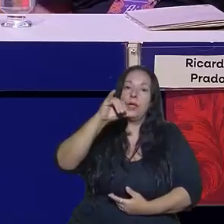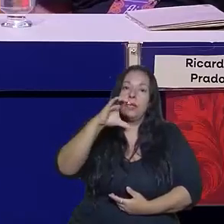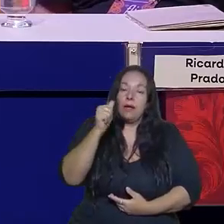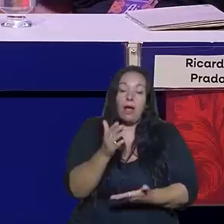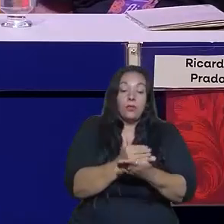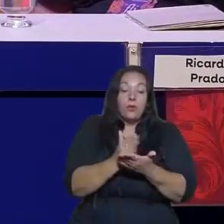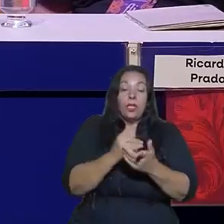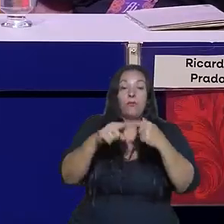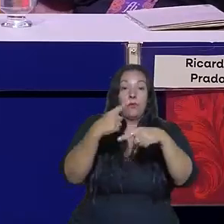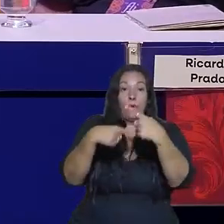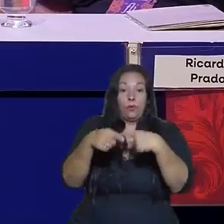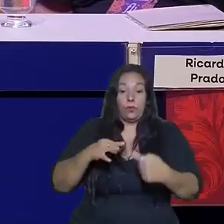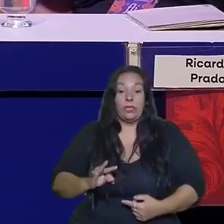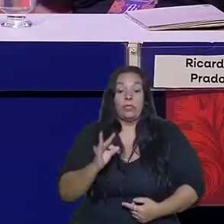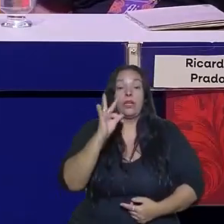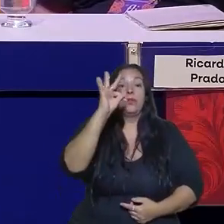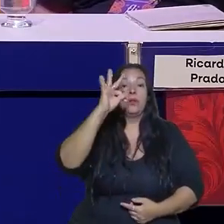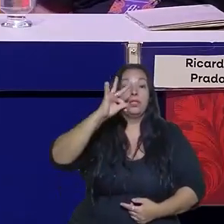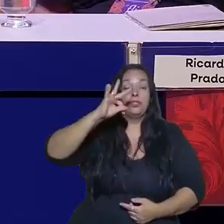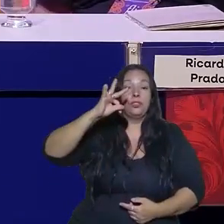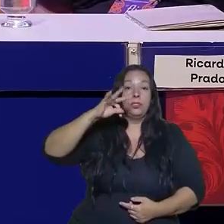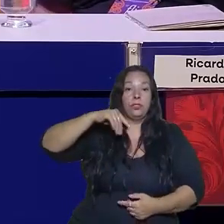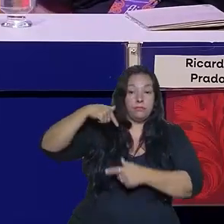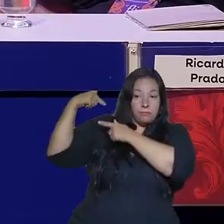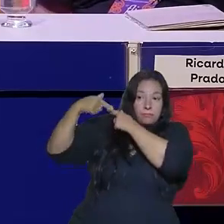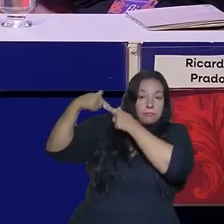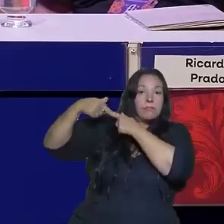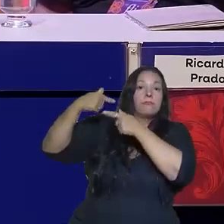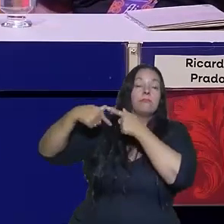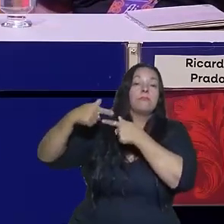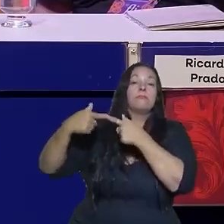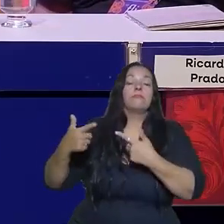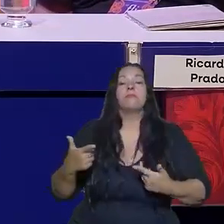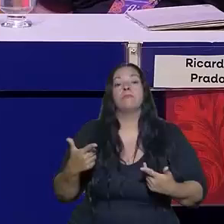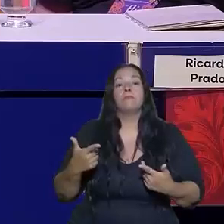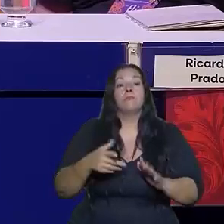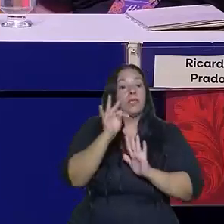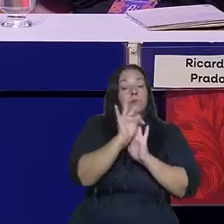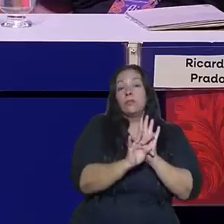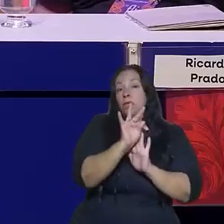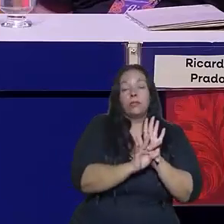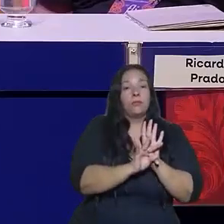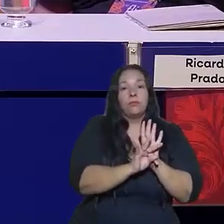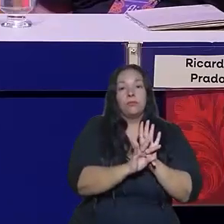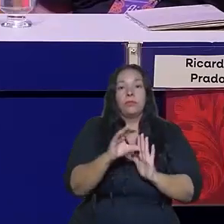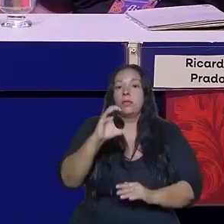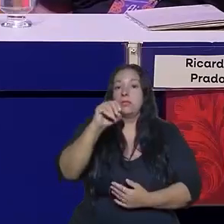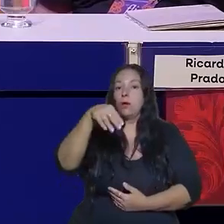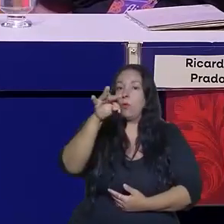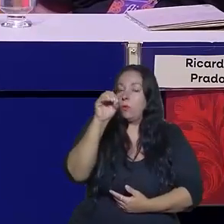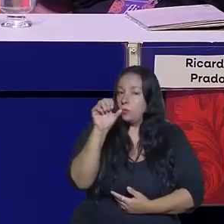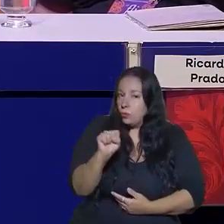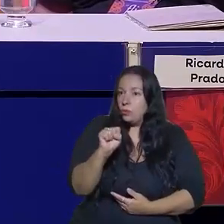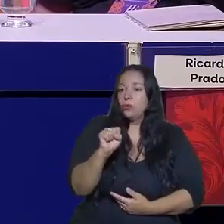livro seguinte, o Tecnologias Ancestrais de Produção de Infinitos, porque os textos não quiseram ser contos,